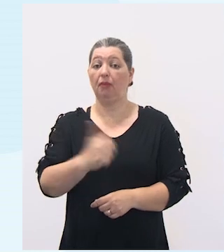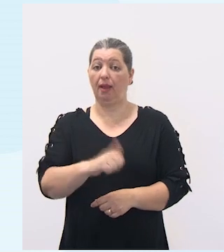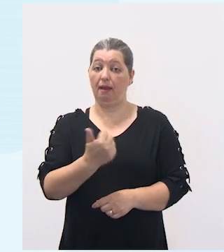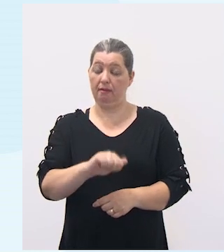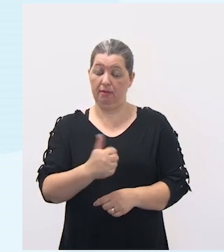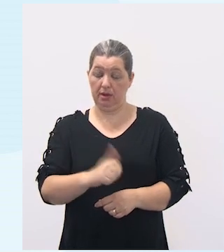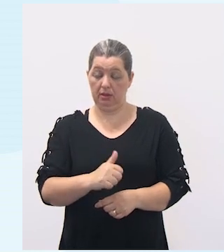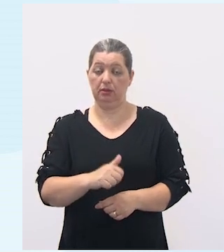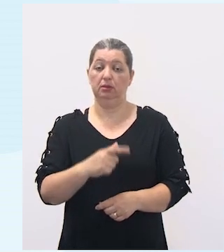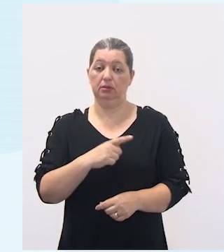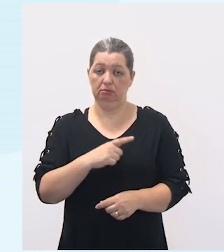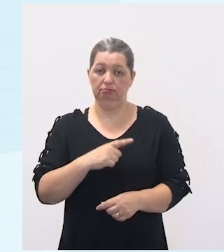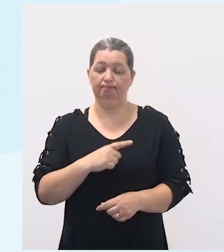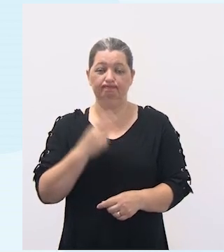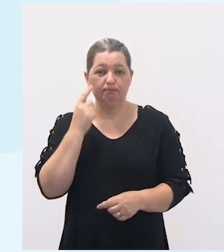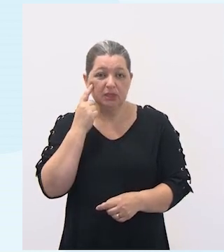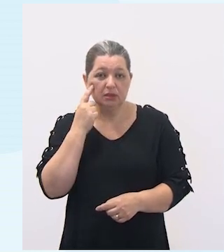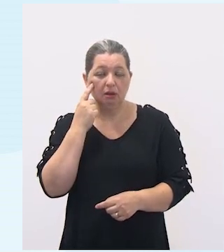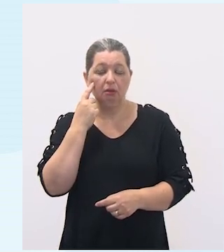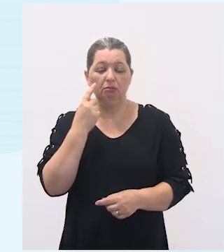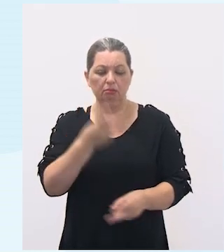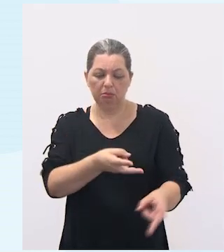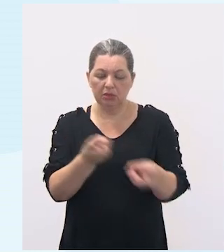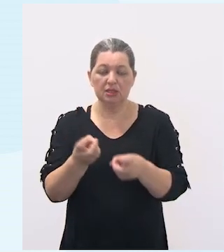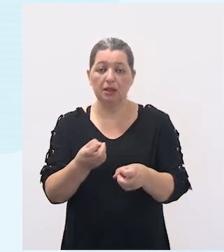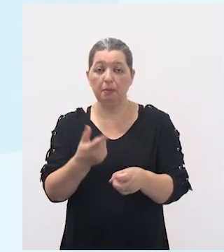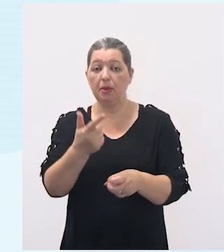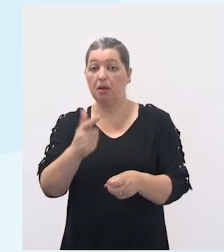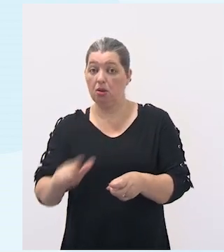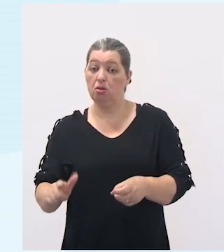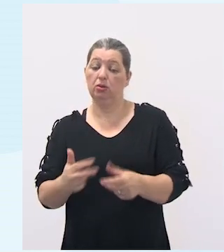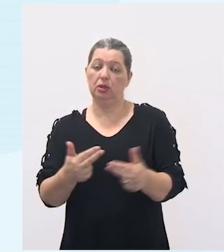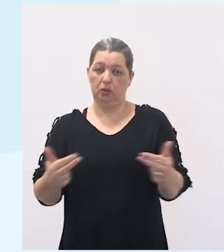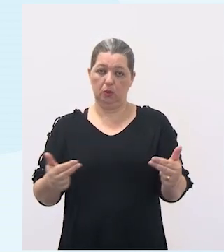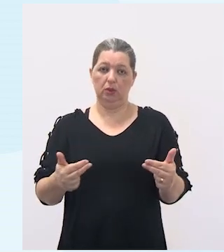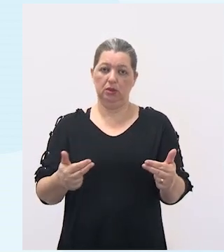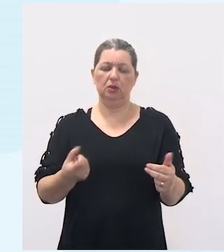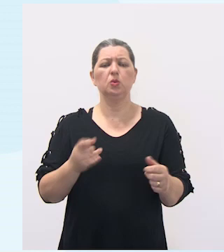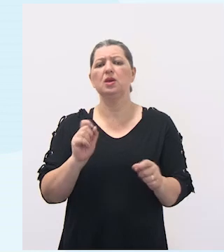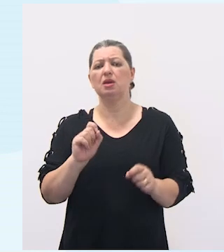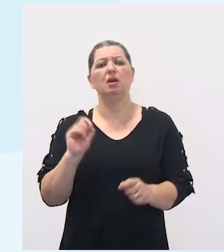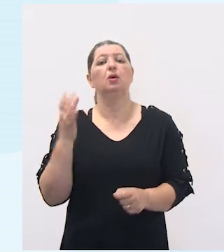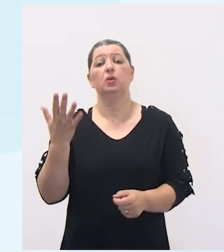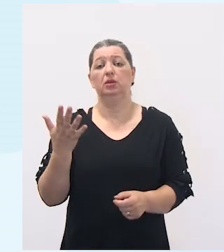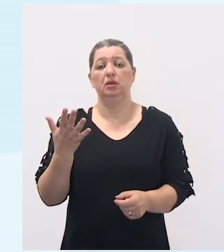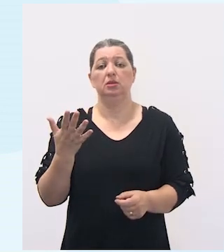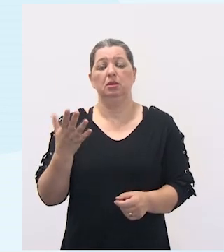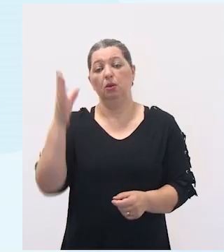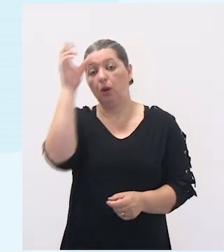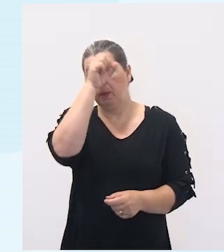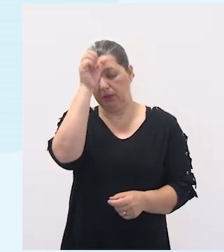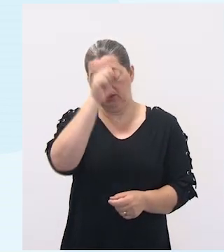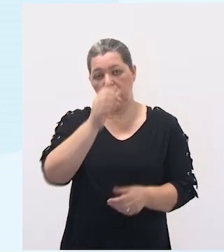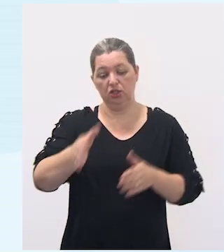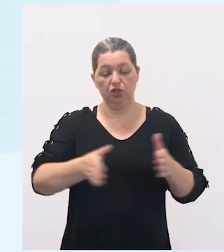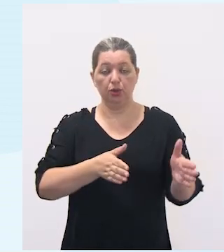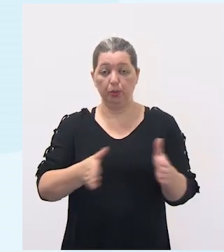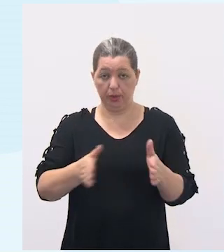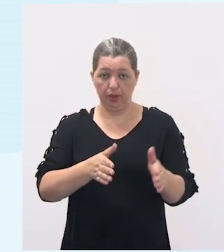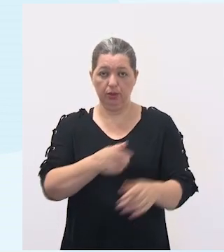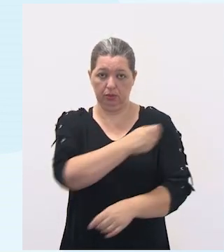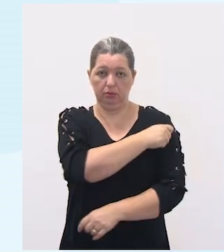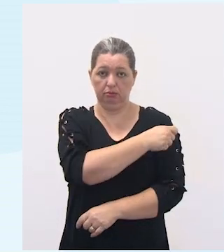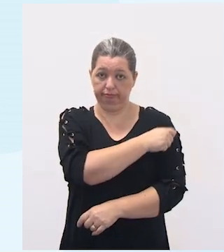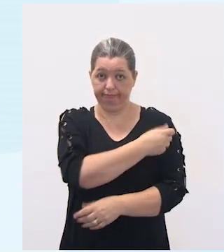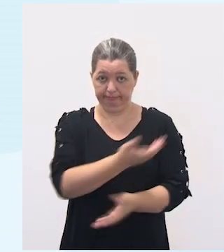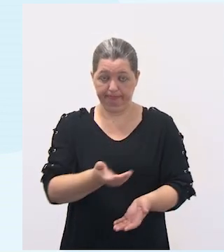que vai nos apontar mais um indicador, mediante a pandemia, o que aconteceu com a aprendizagem dos nossos